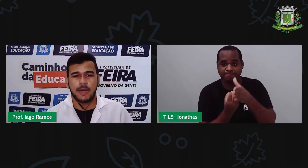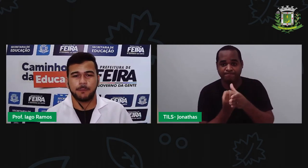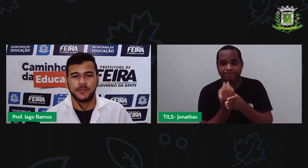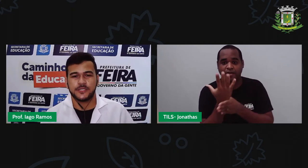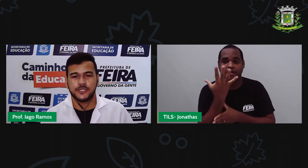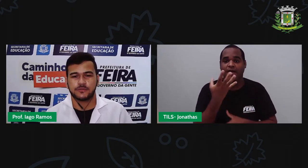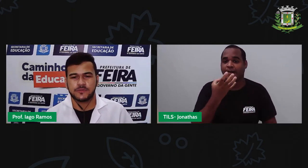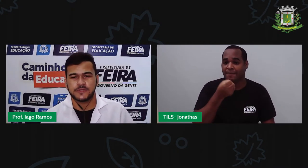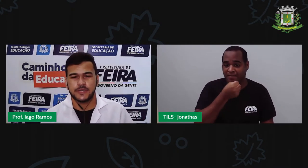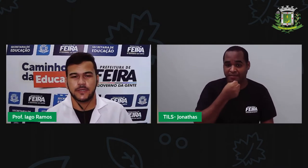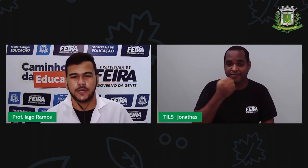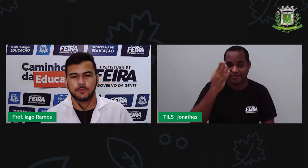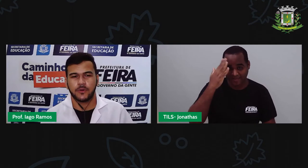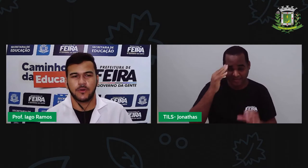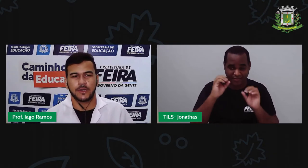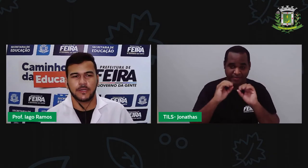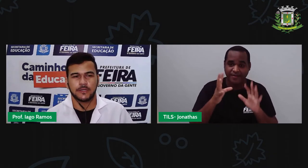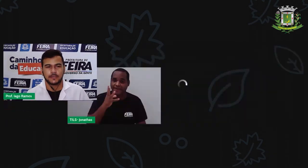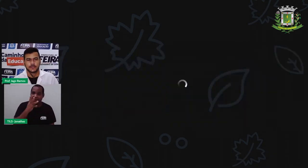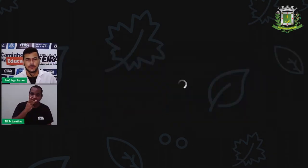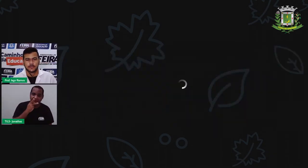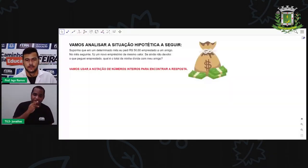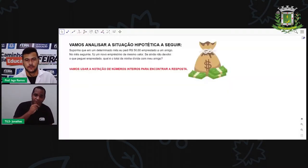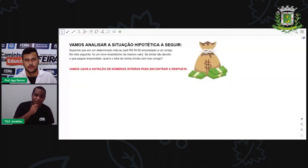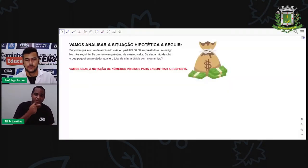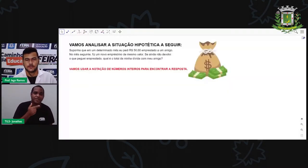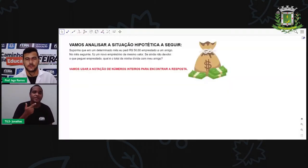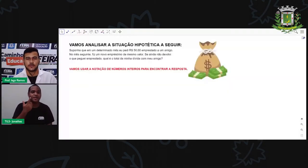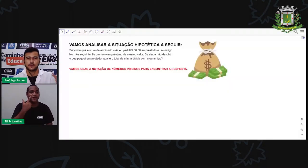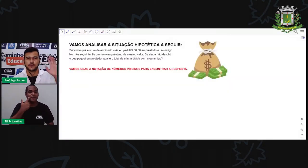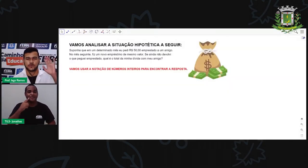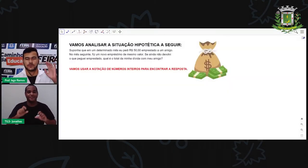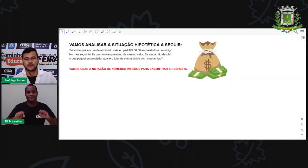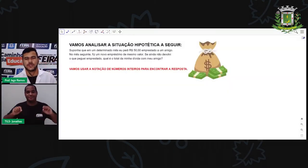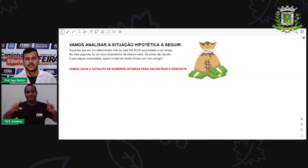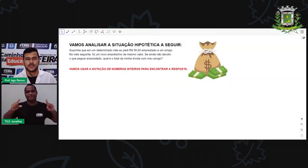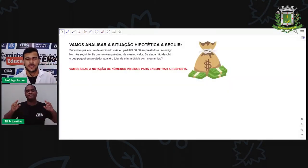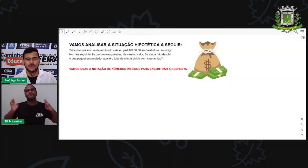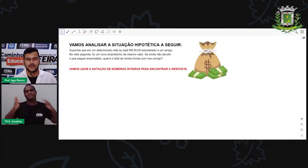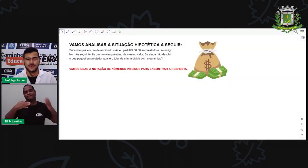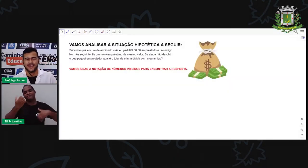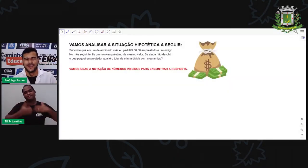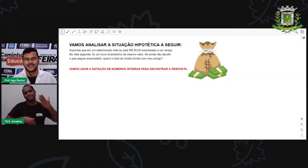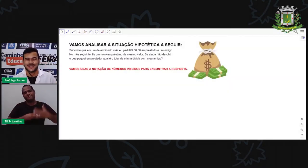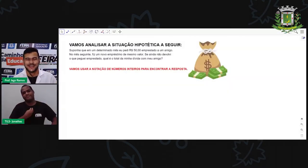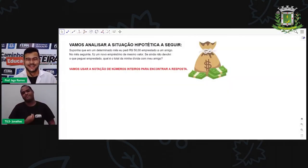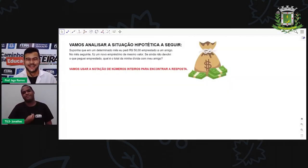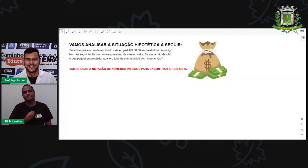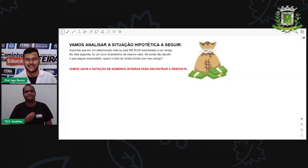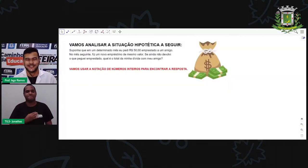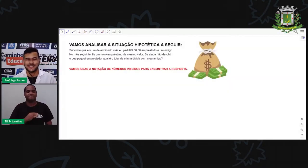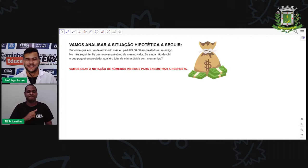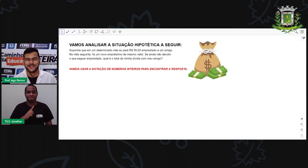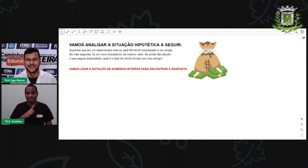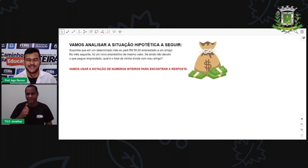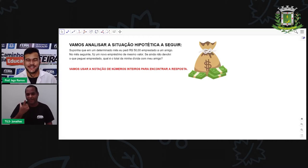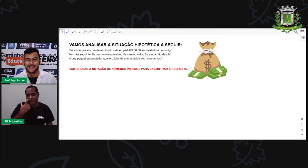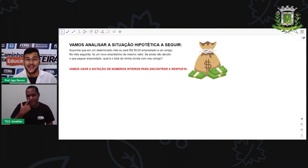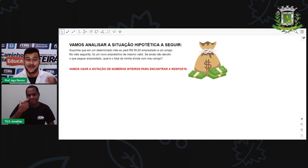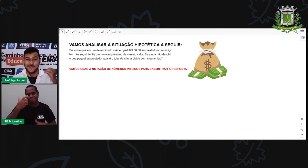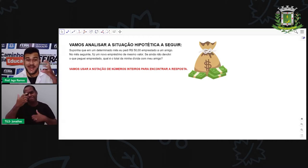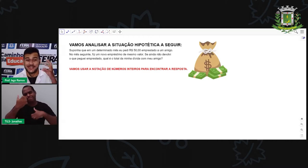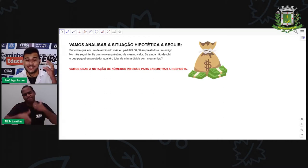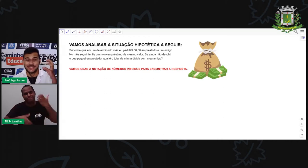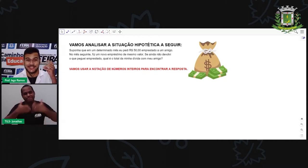rapidinho, sem demora. Olha só, pronto, já está aí. Essa é a tela onde a gente vai fazer